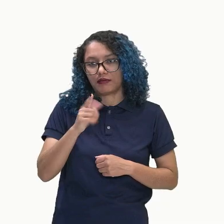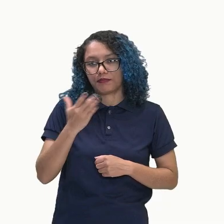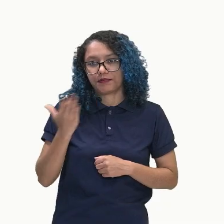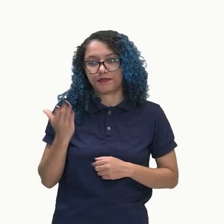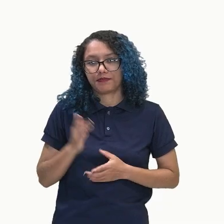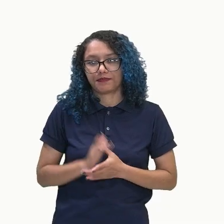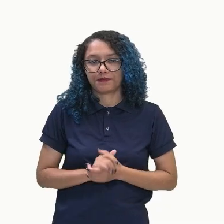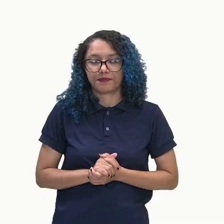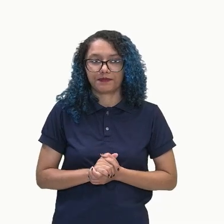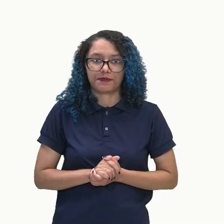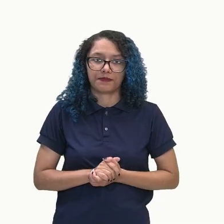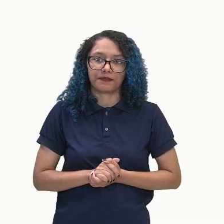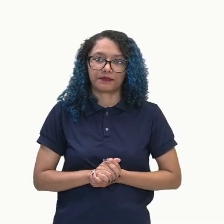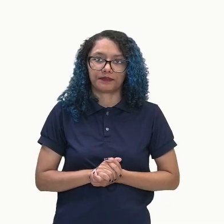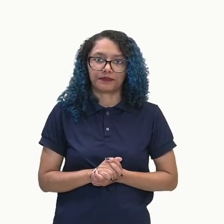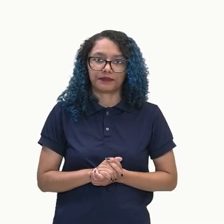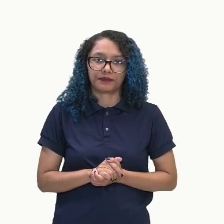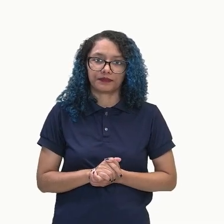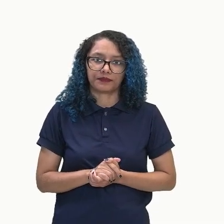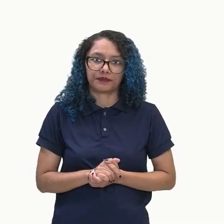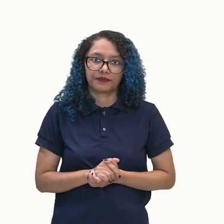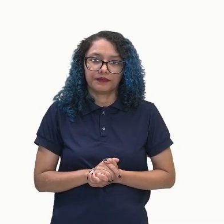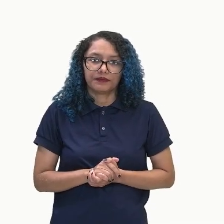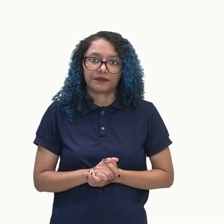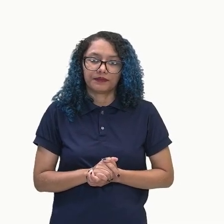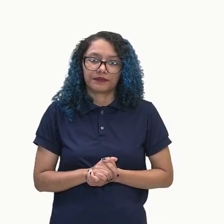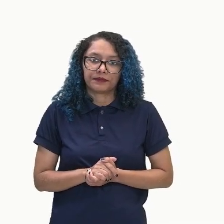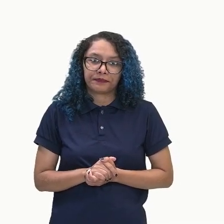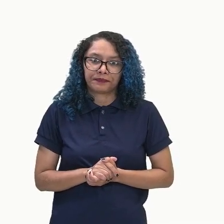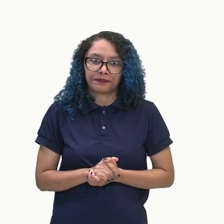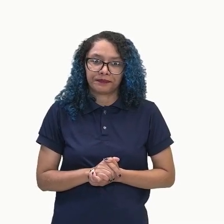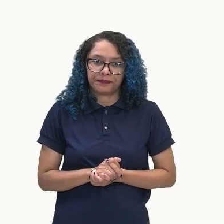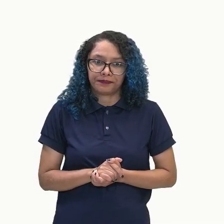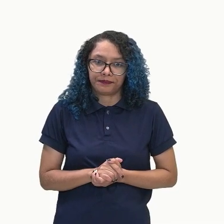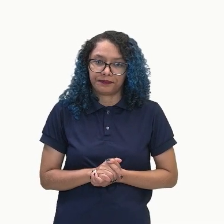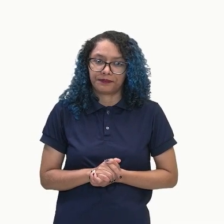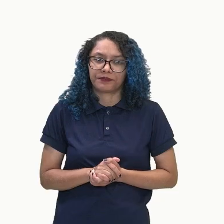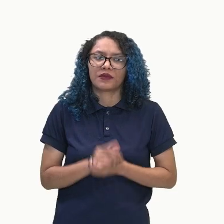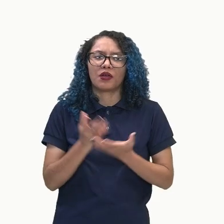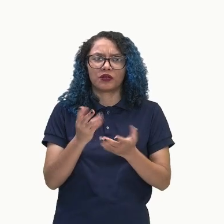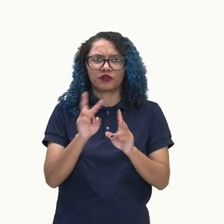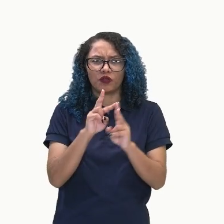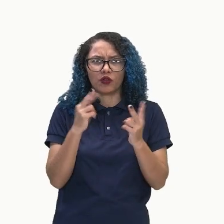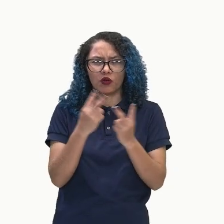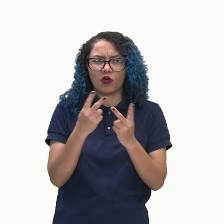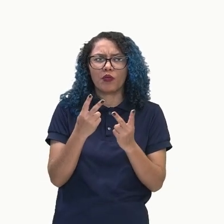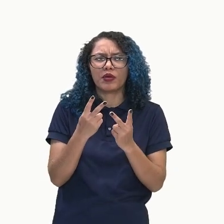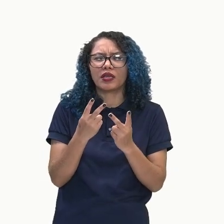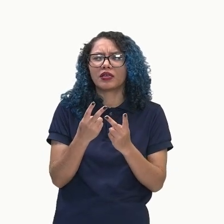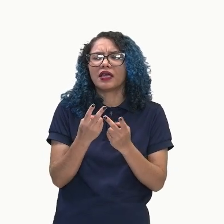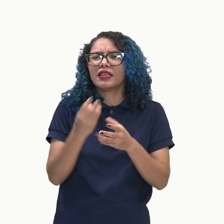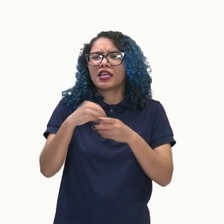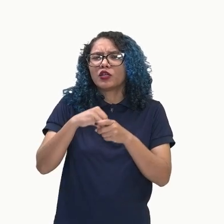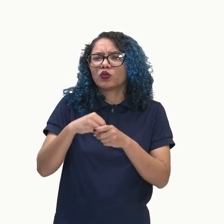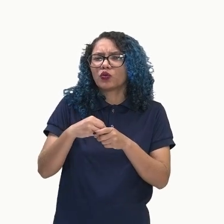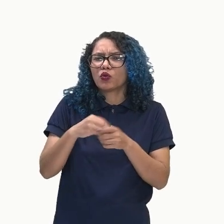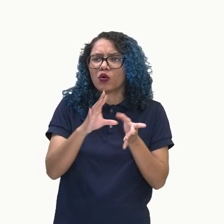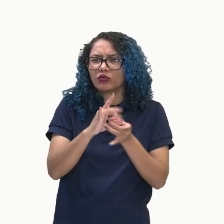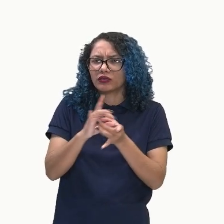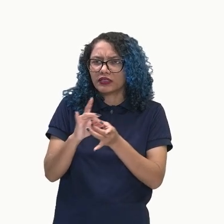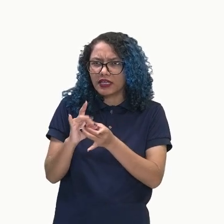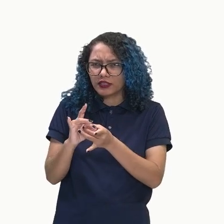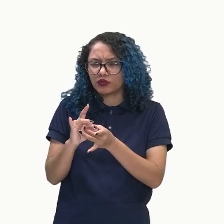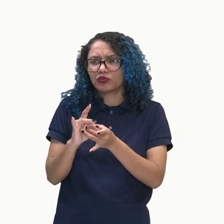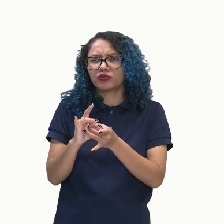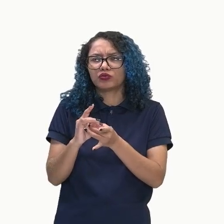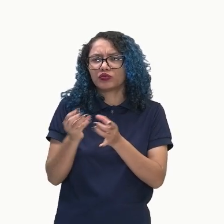litros. Esses grandes volumes nós vemos aplicado onde? Nós vemos a aplicação aí em